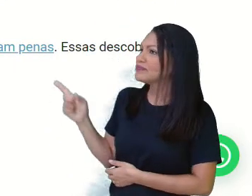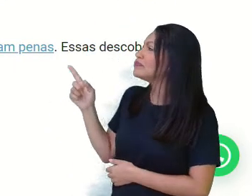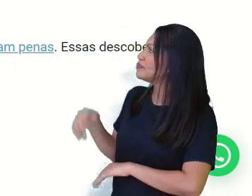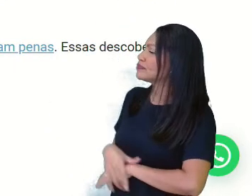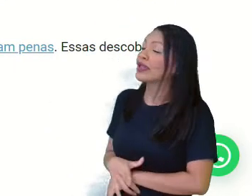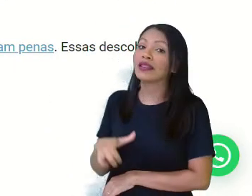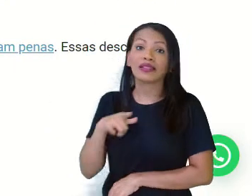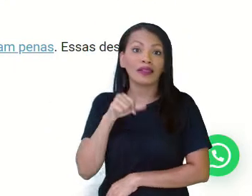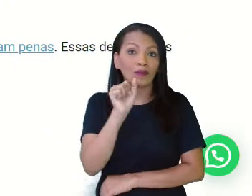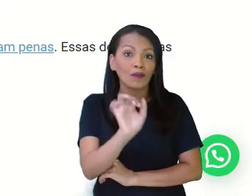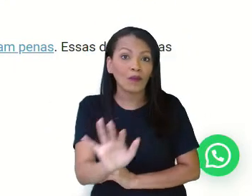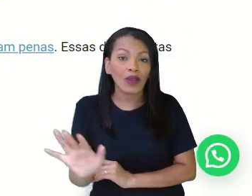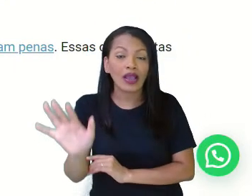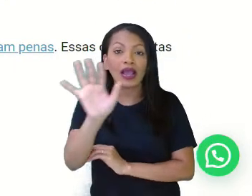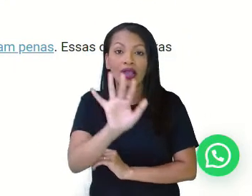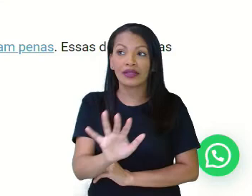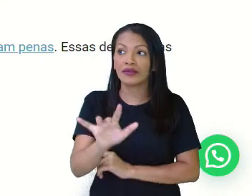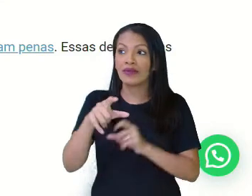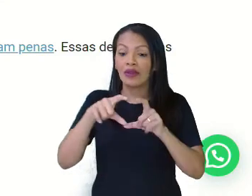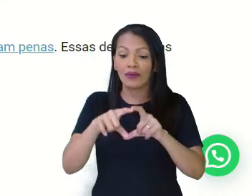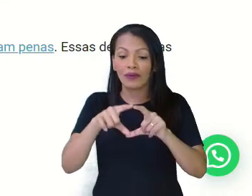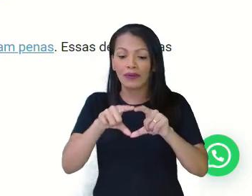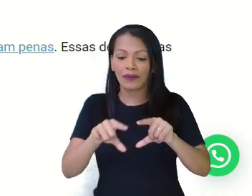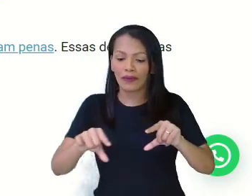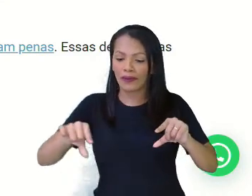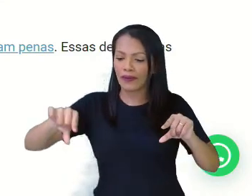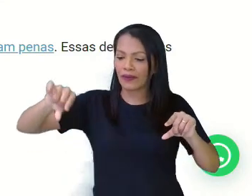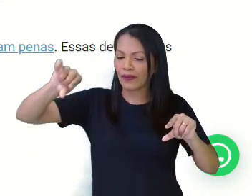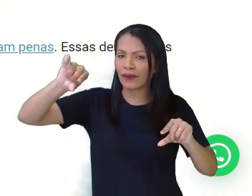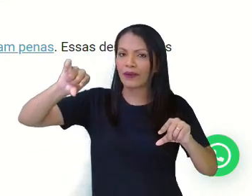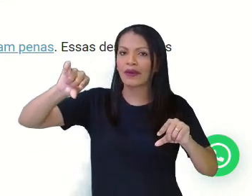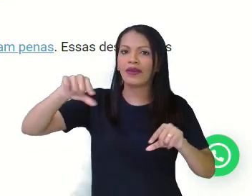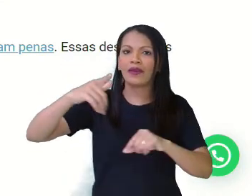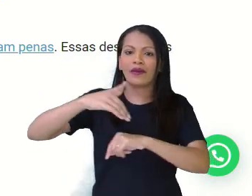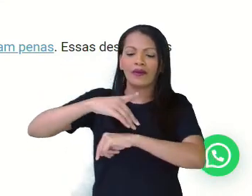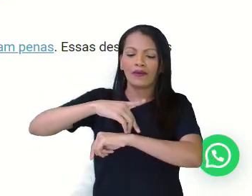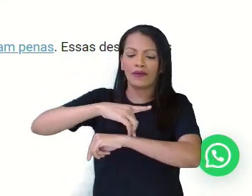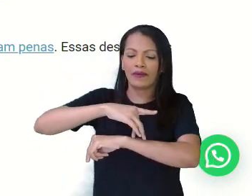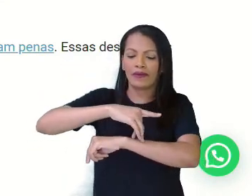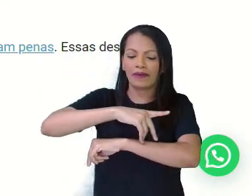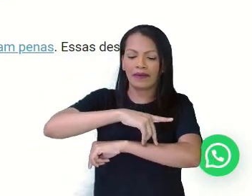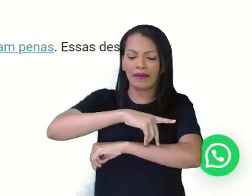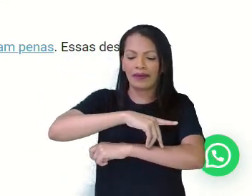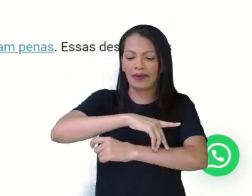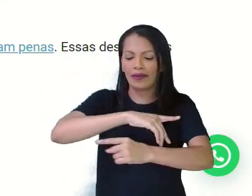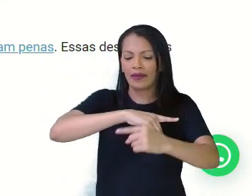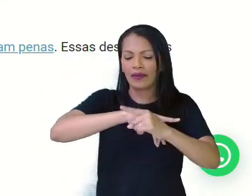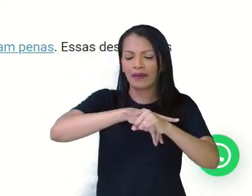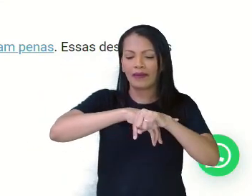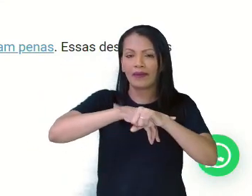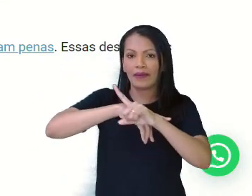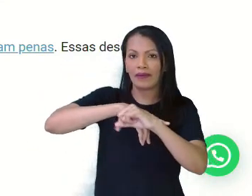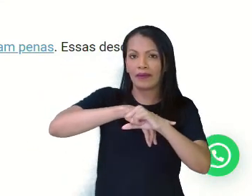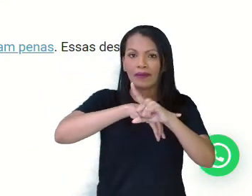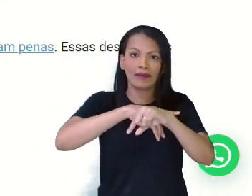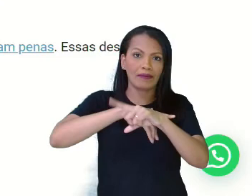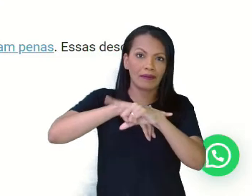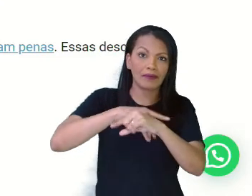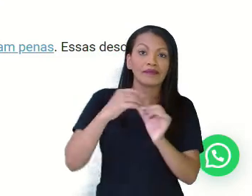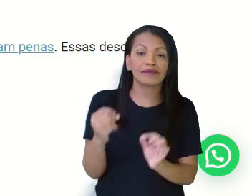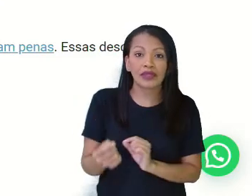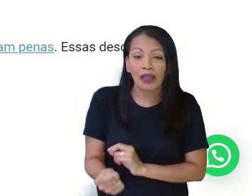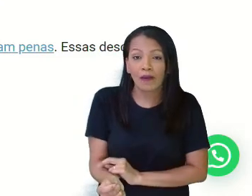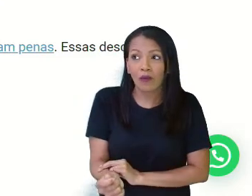imagem justamente desse pedaço de cauda que encontraram, né? O pedaço da cauda do dinossauro com penas